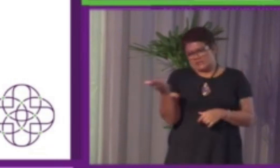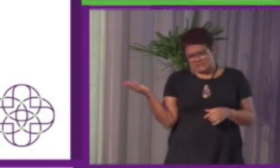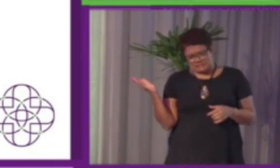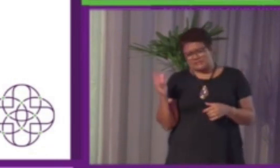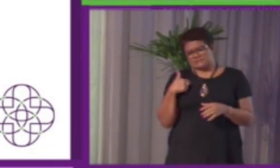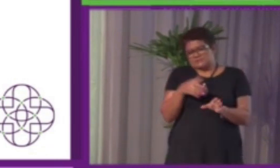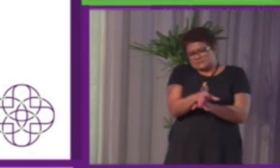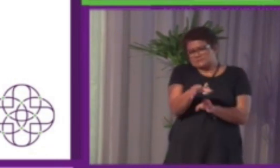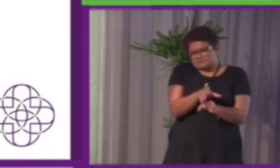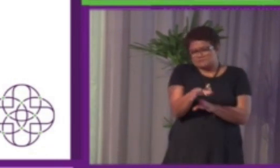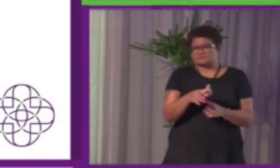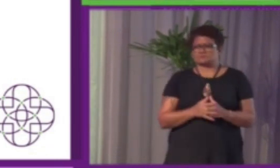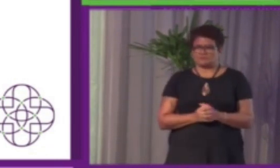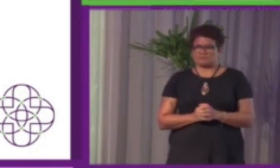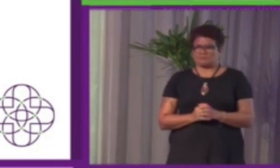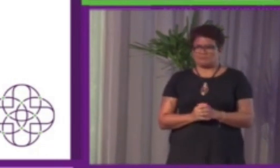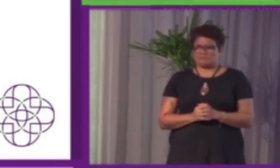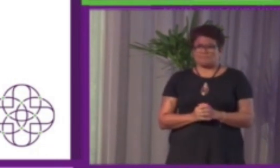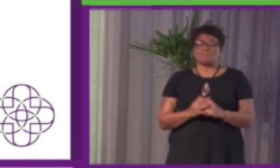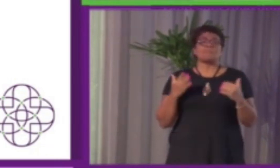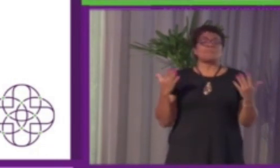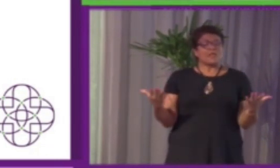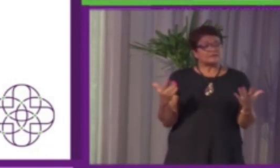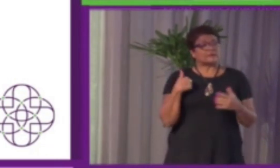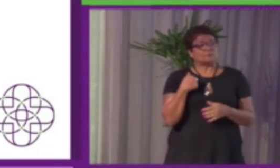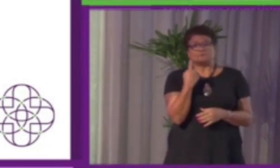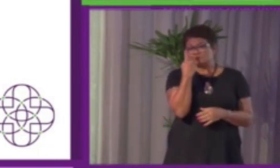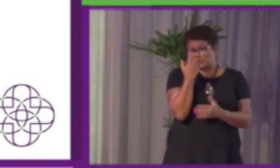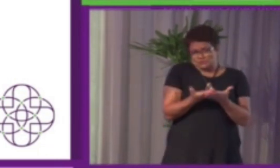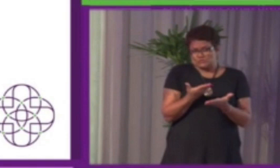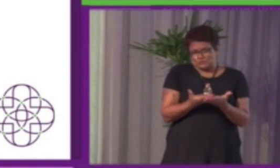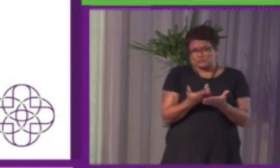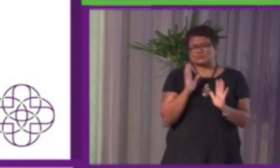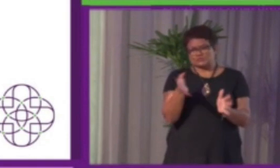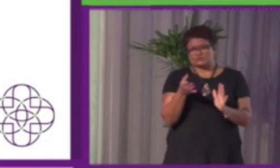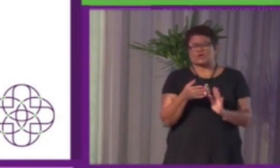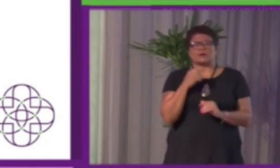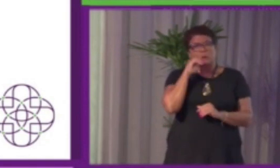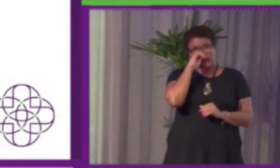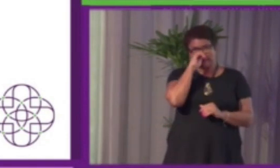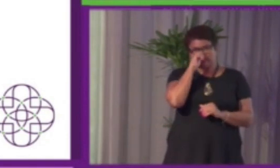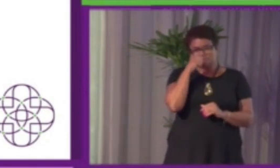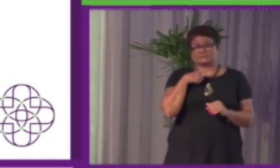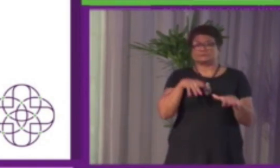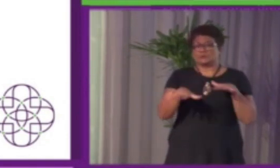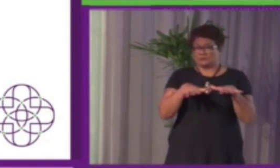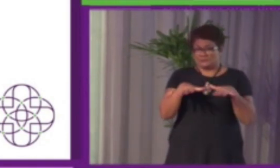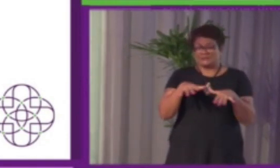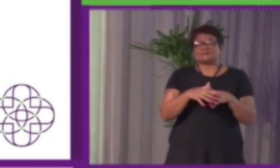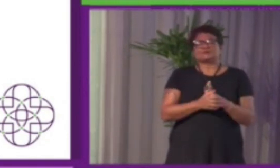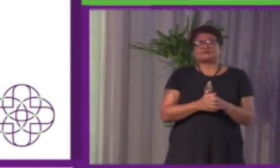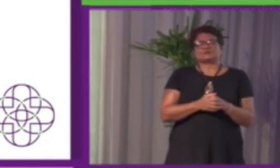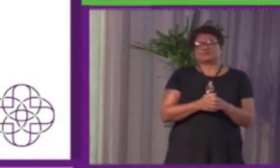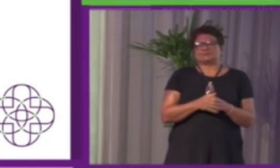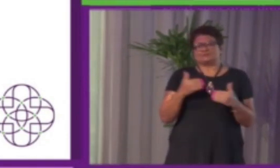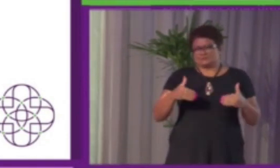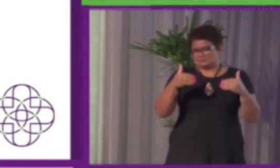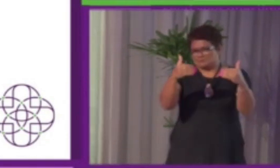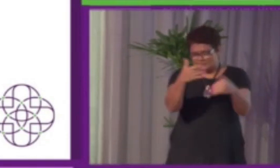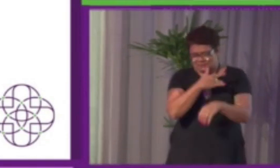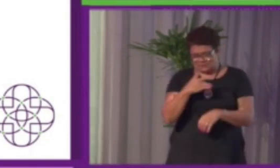recomendações. Então, um dos estudos que foi produzidos aí nesse movimento do Ministério da Saúde foi uma revisão sistemática por